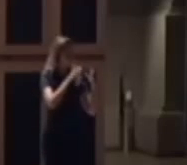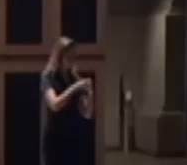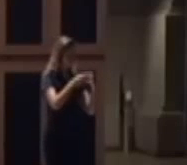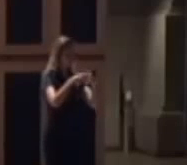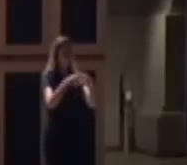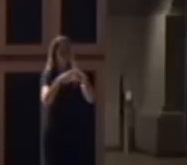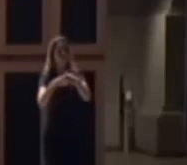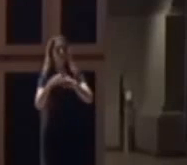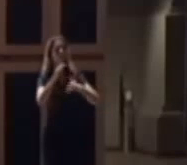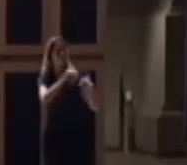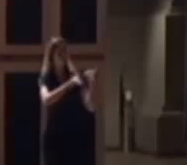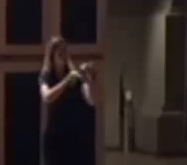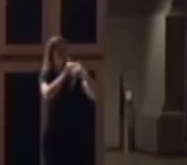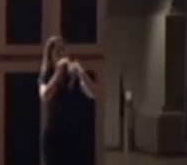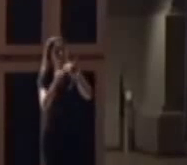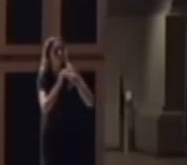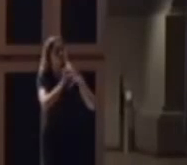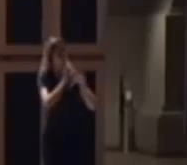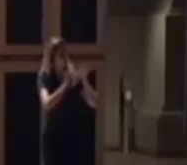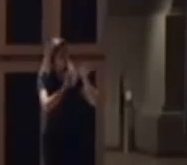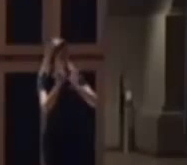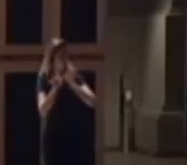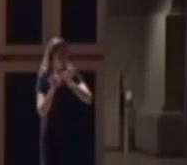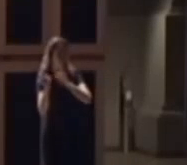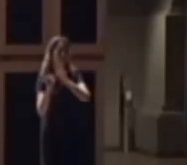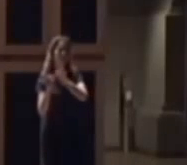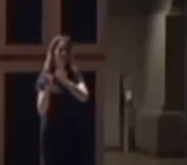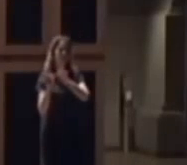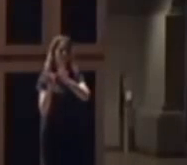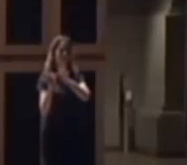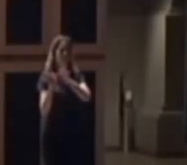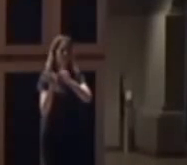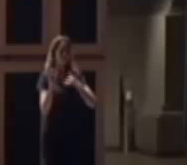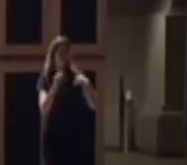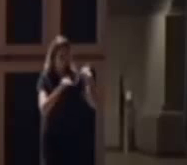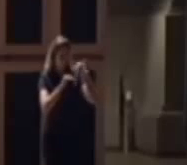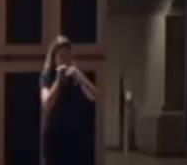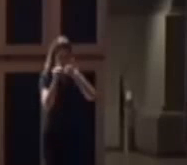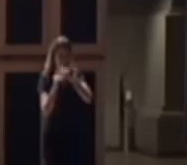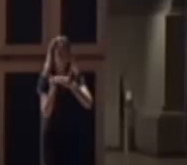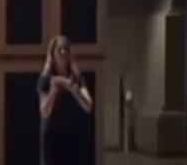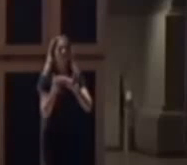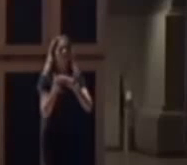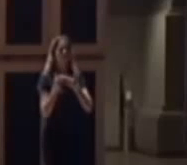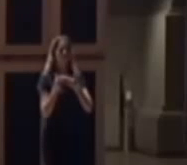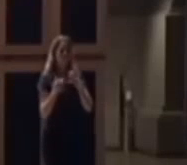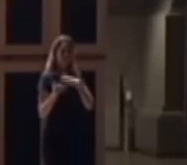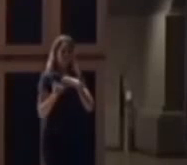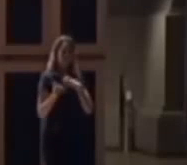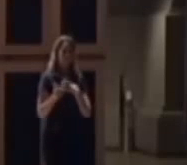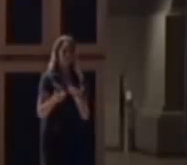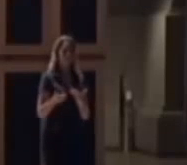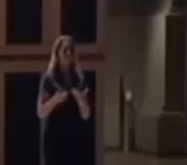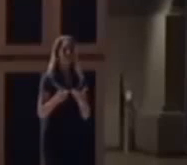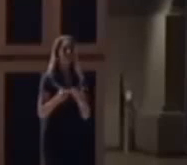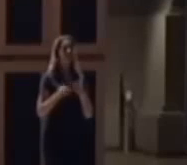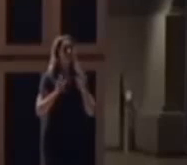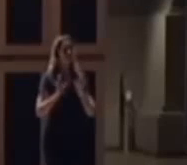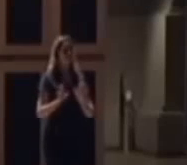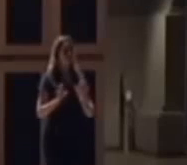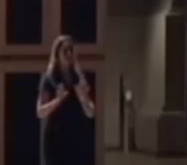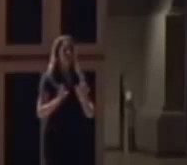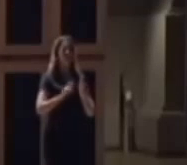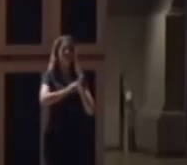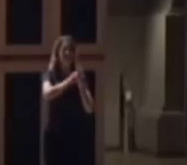apoiar as organizações também no desenvolvimento das ações, mas são muitas as etapas de checagem,